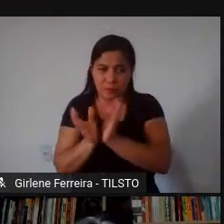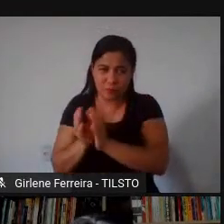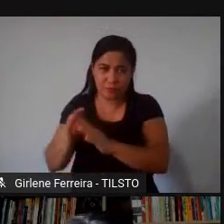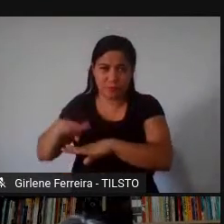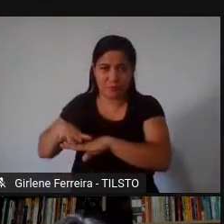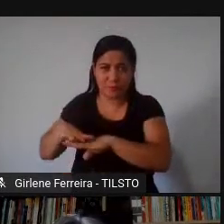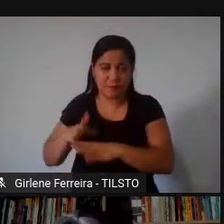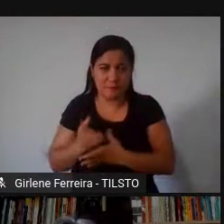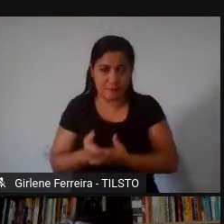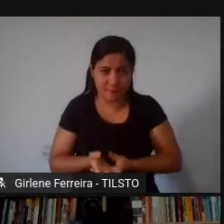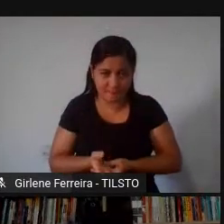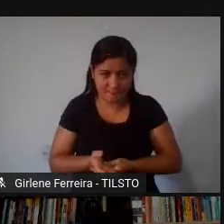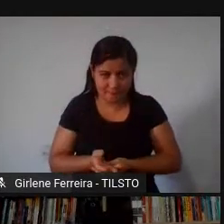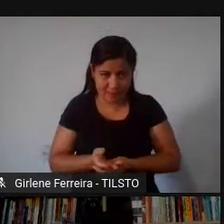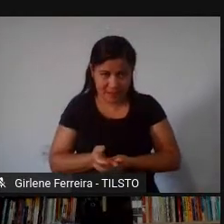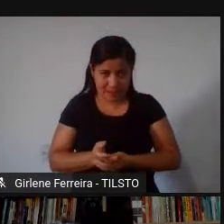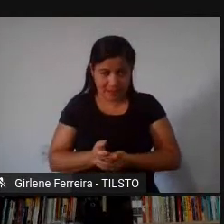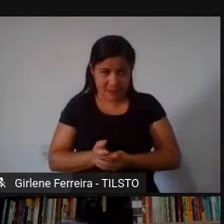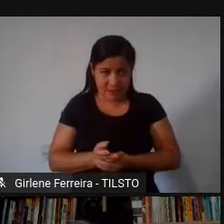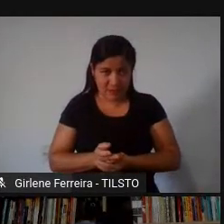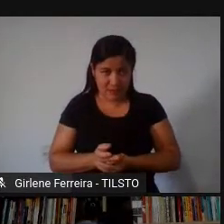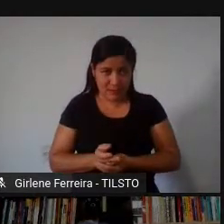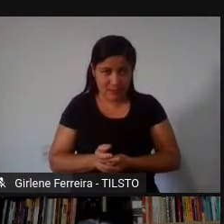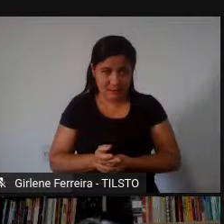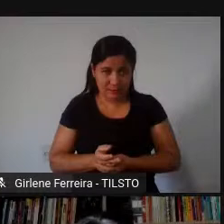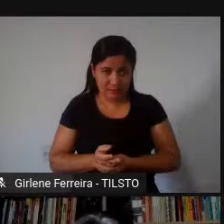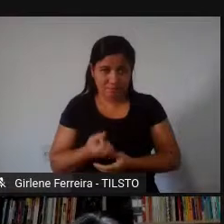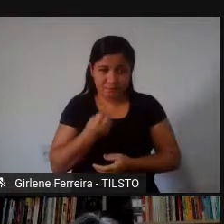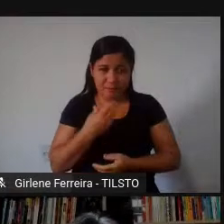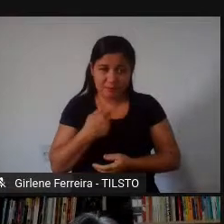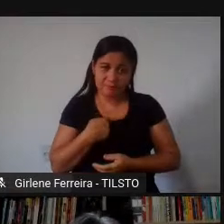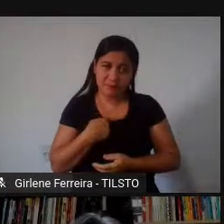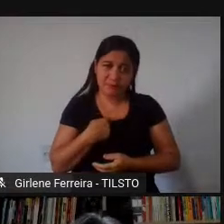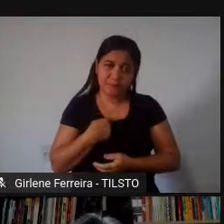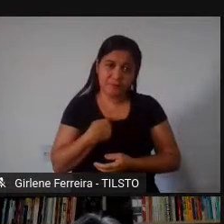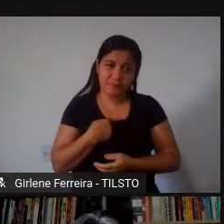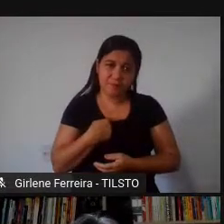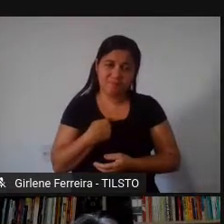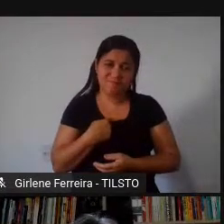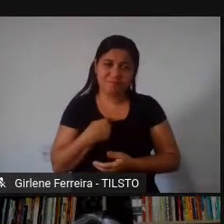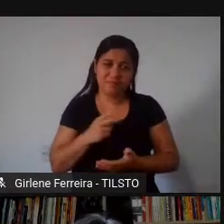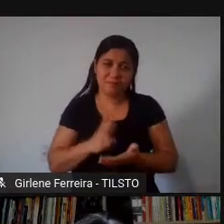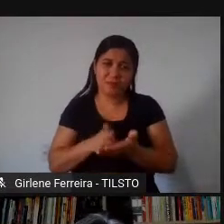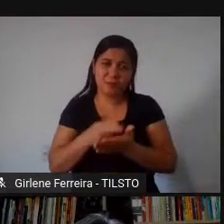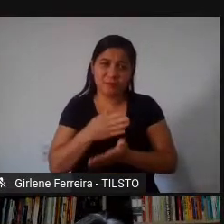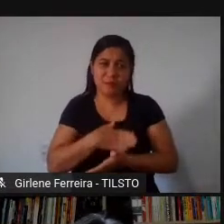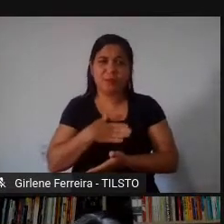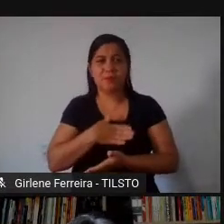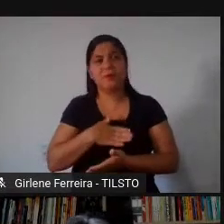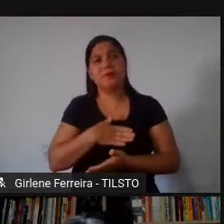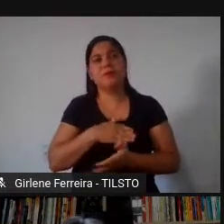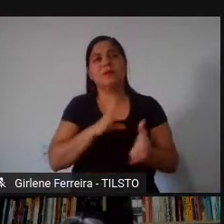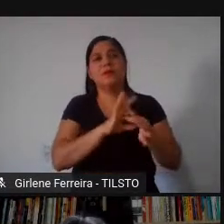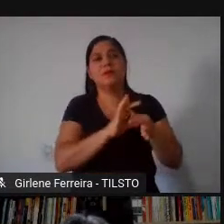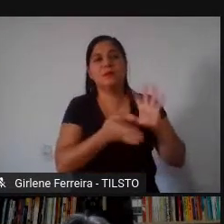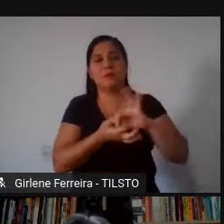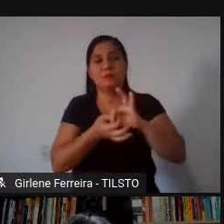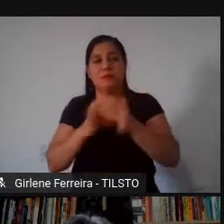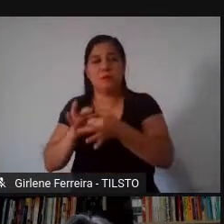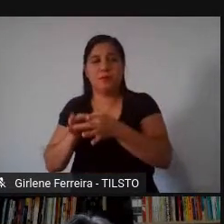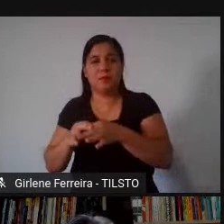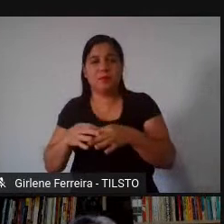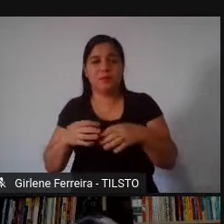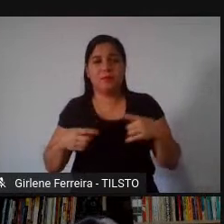Acho que, para mim, eu sempre gostei muito da Olimpíada porque eu fui muito competitiva, né, assim como a